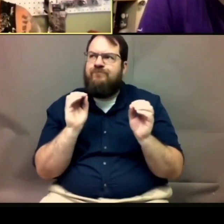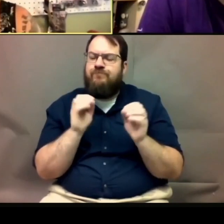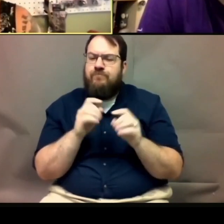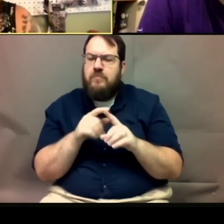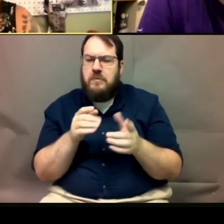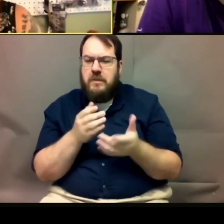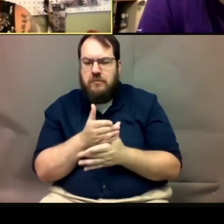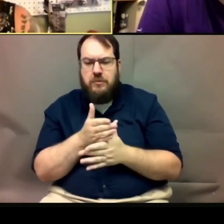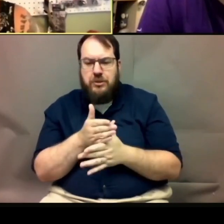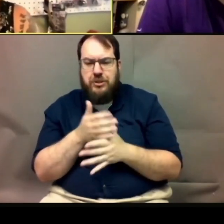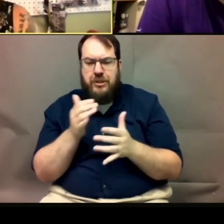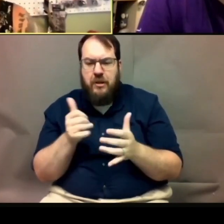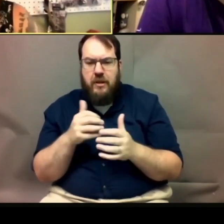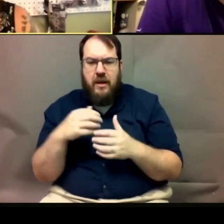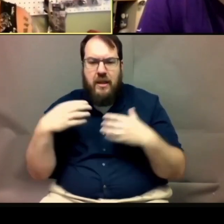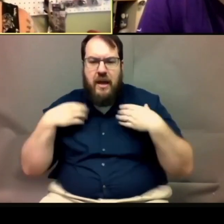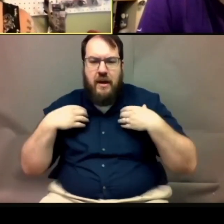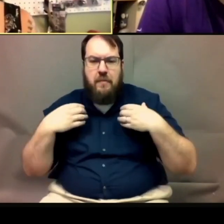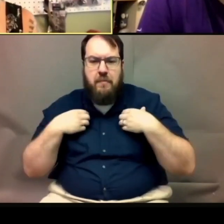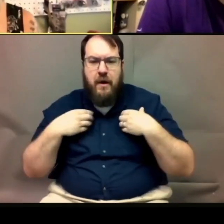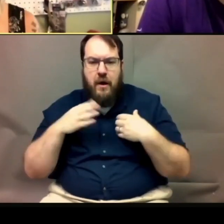o gênio diabólico